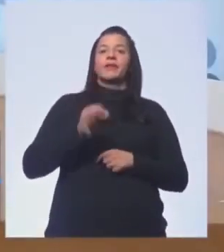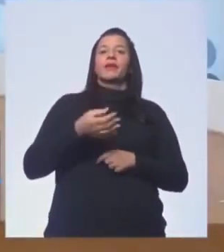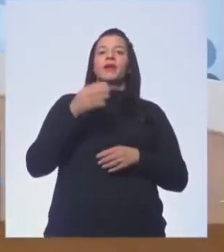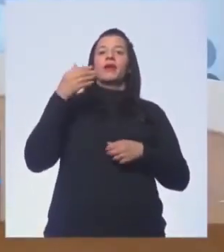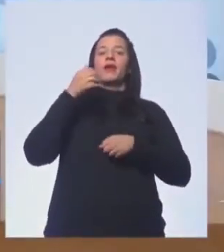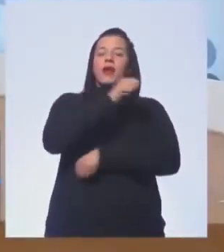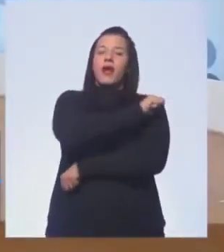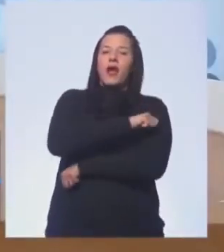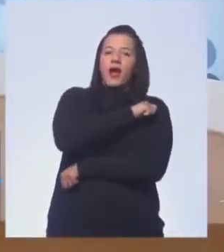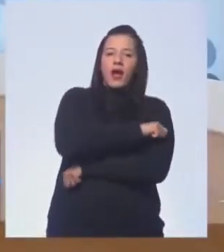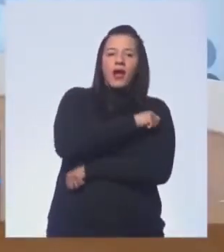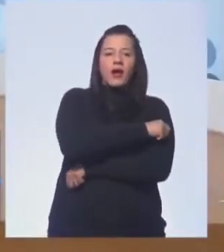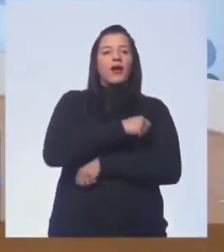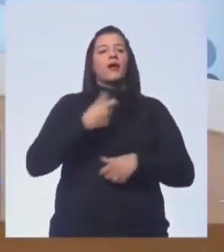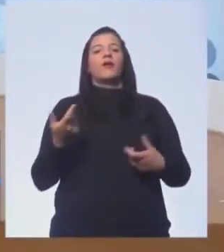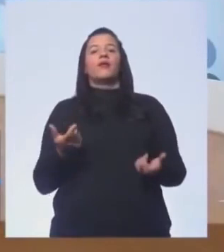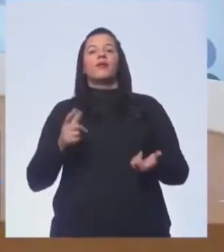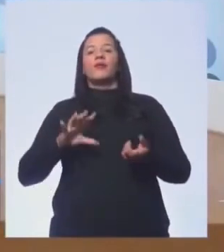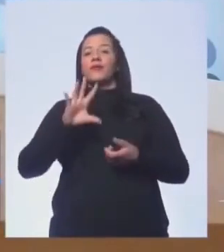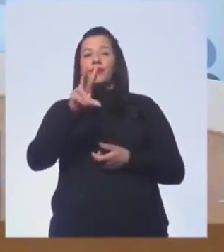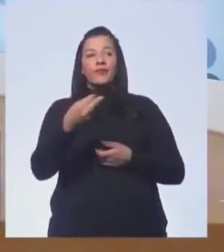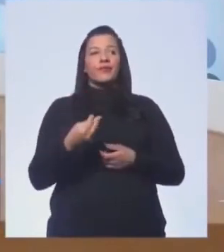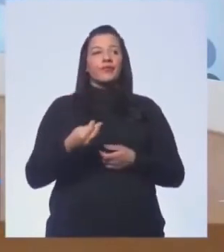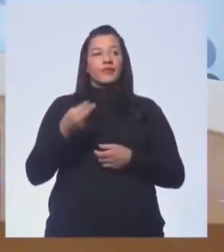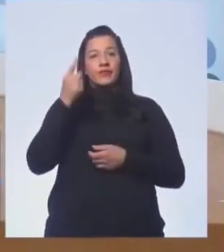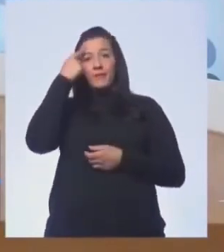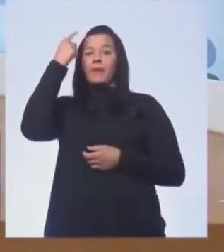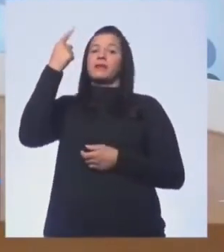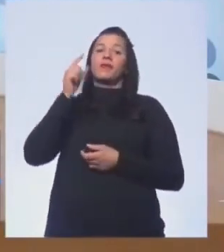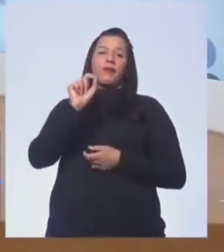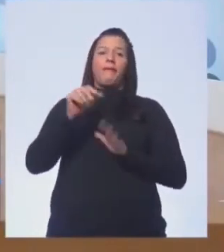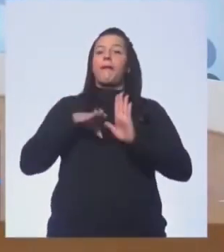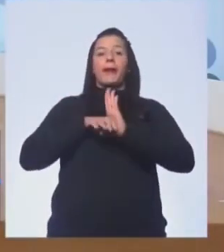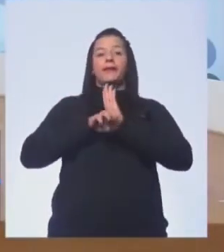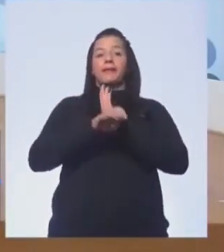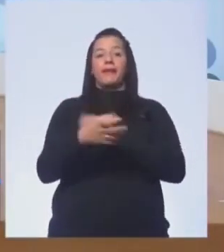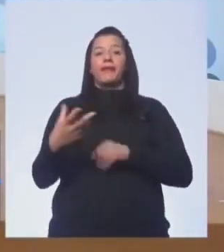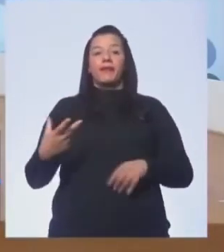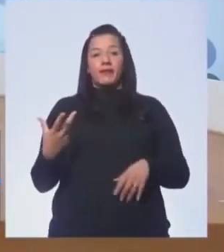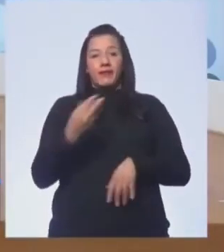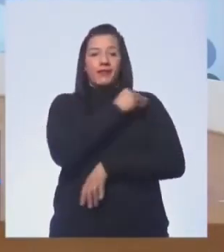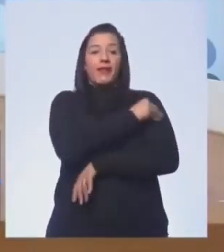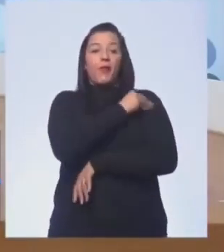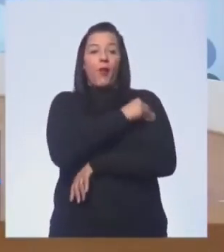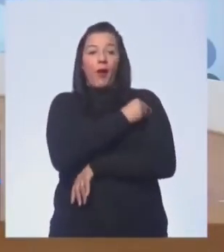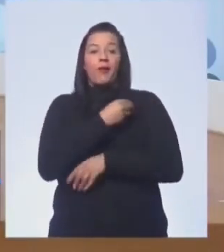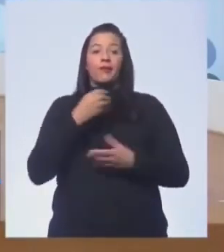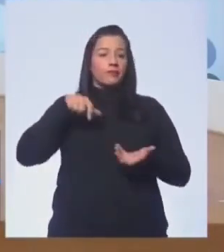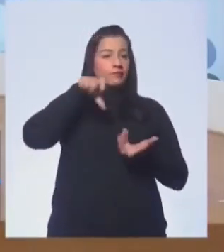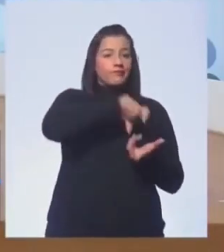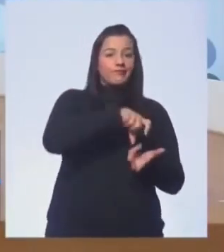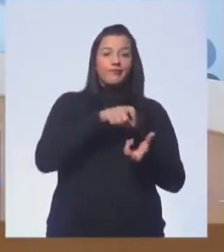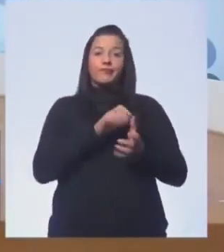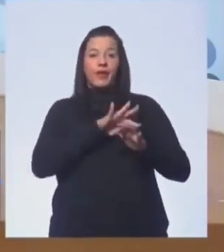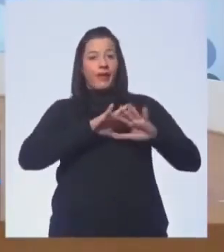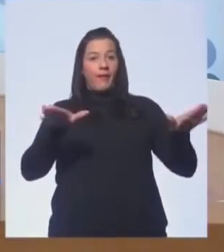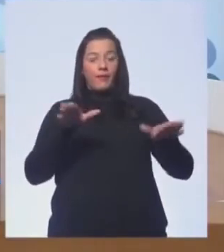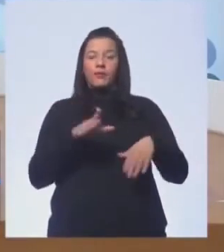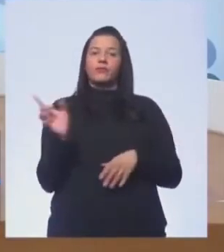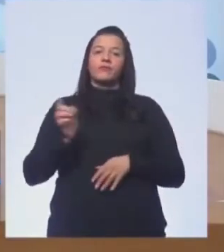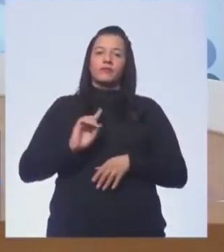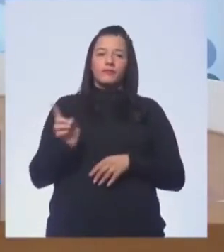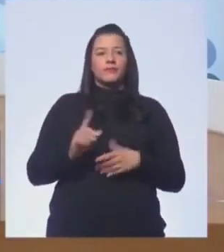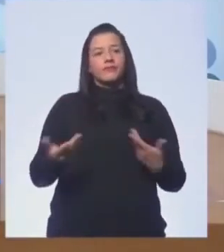também, consumir álcool te deixa mais resistente. Eles estão pensando que é bactéria, né? Que você joga o álcool ali em cima e mata a bactéria. Não é assim, gente. Infelizmente não